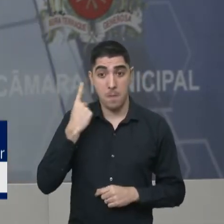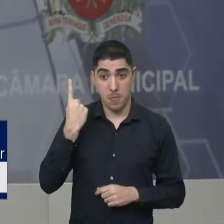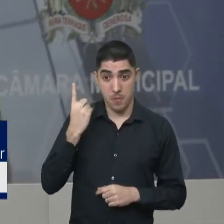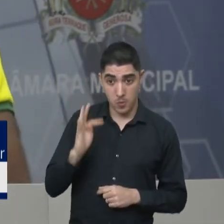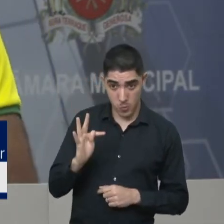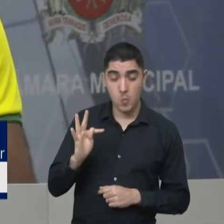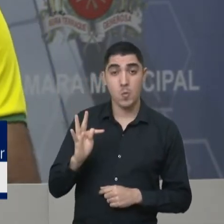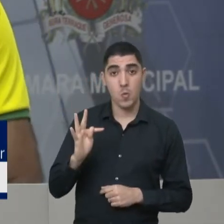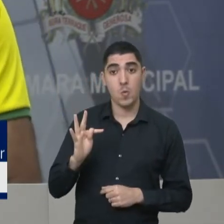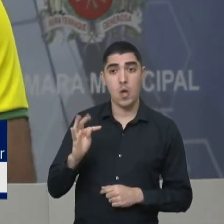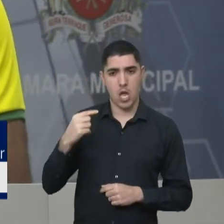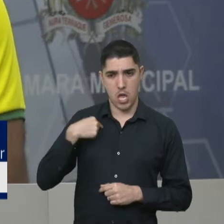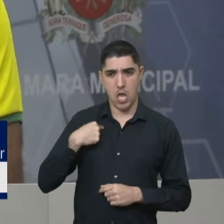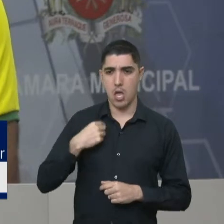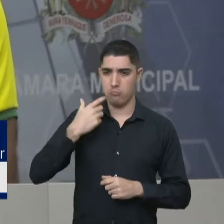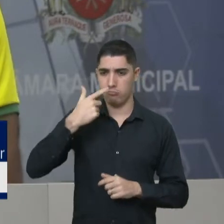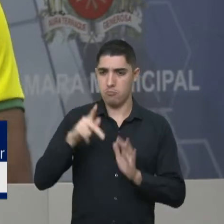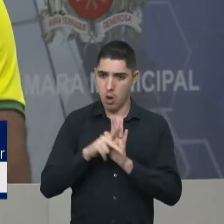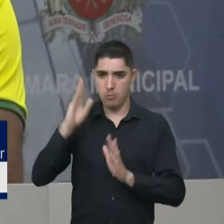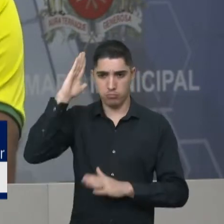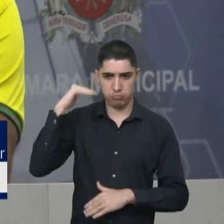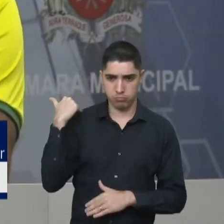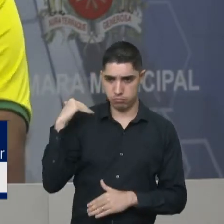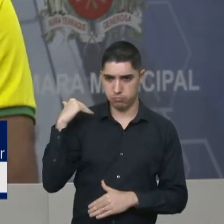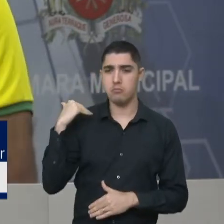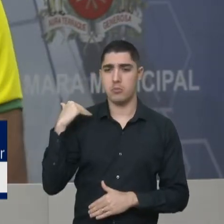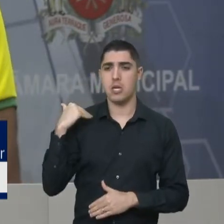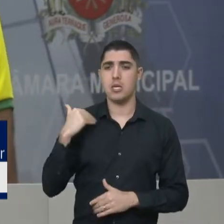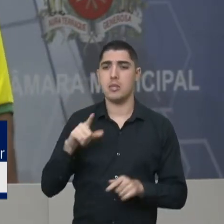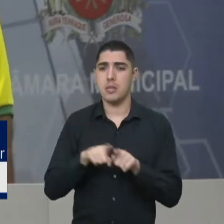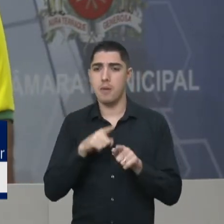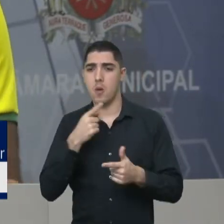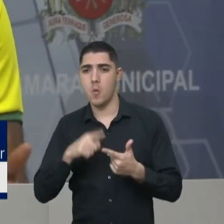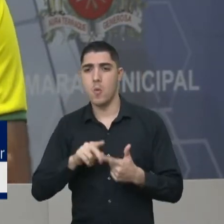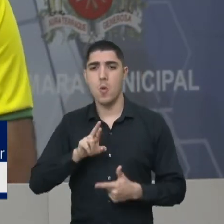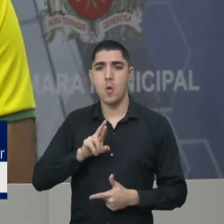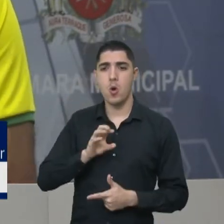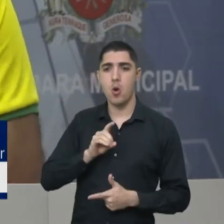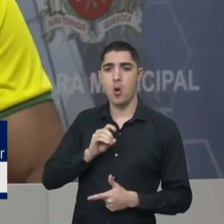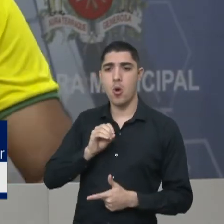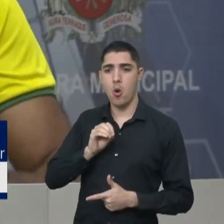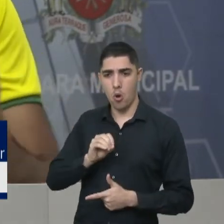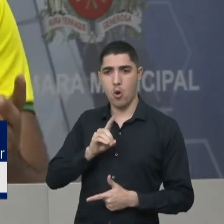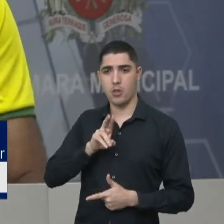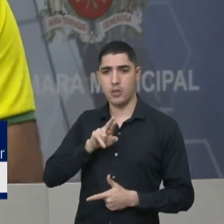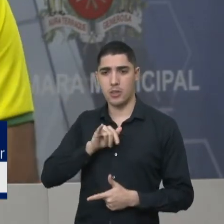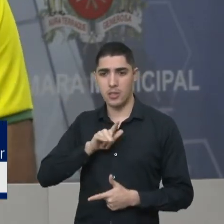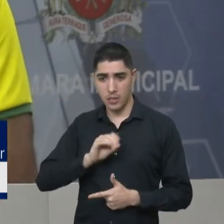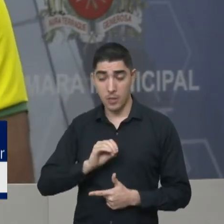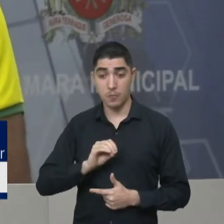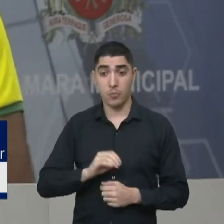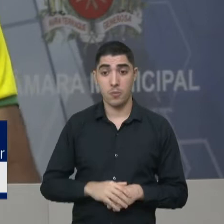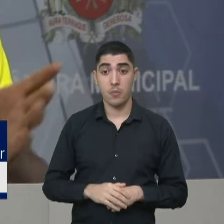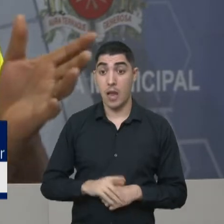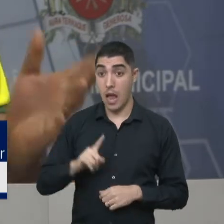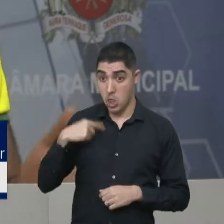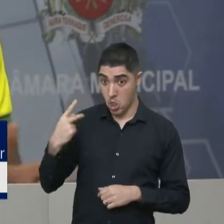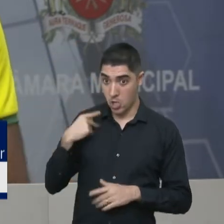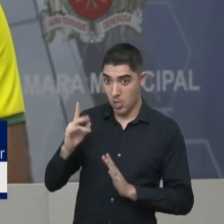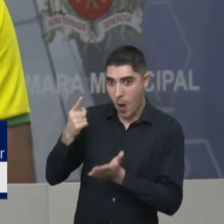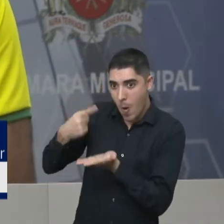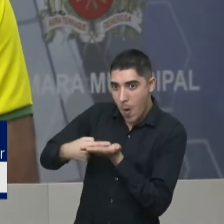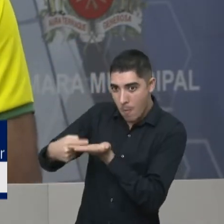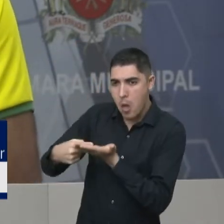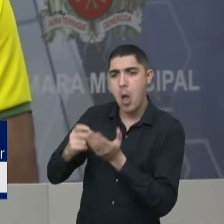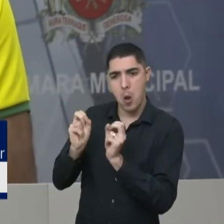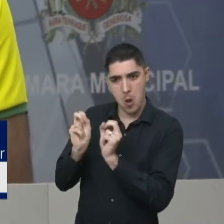ser Simone Tebet, né? Vou ser Rodrigo. O Zé tinha esse compromisso, eu falo, segundo turno, vereador, eu estou